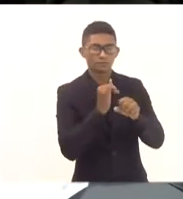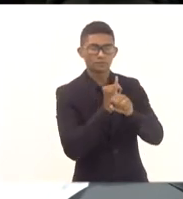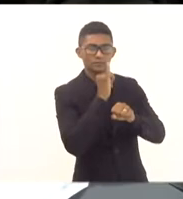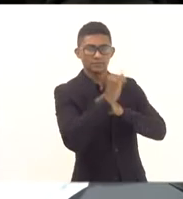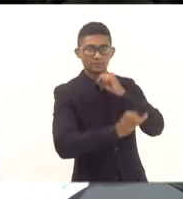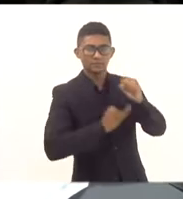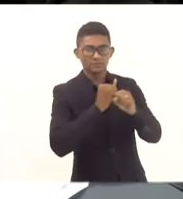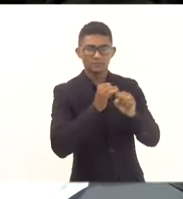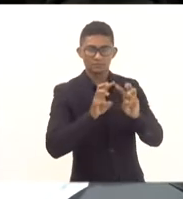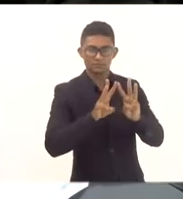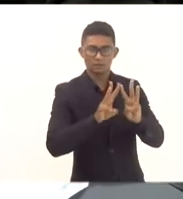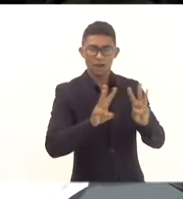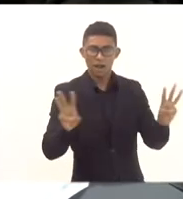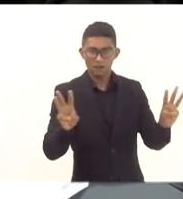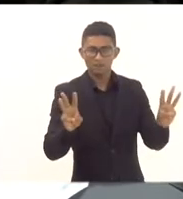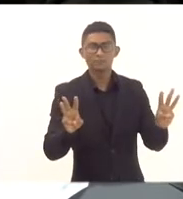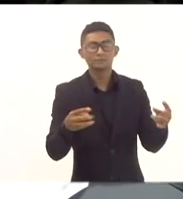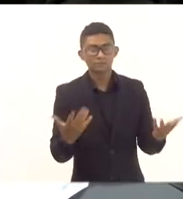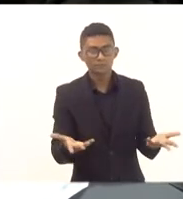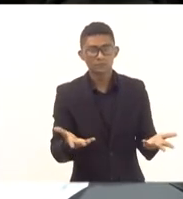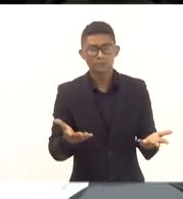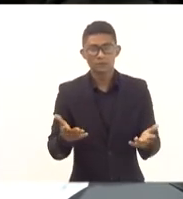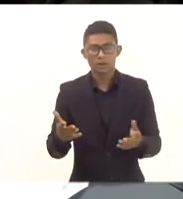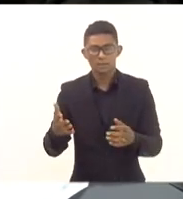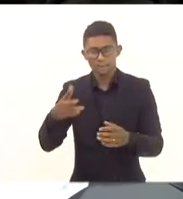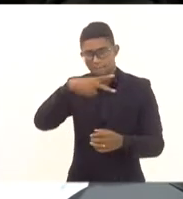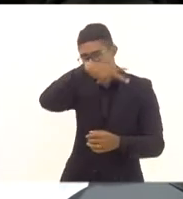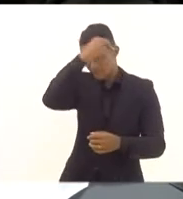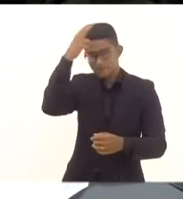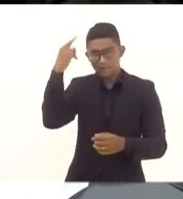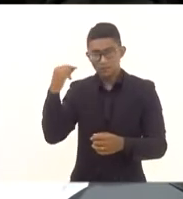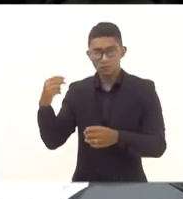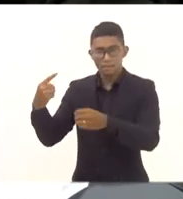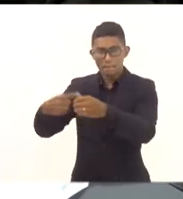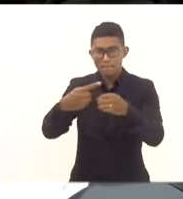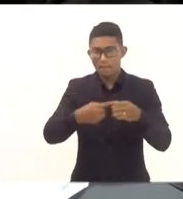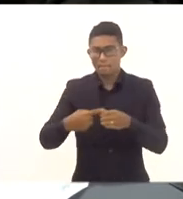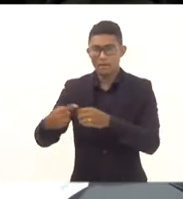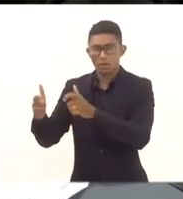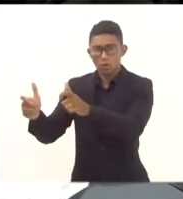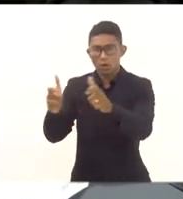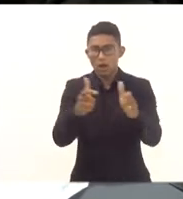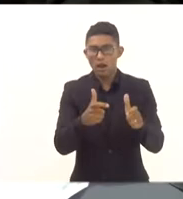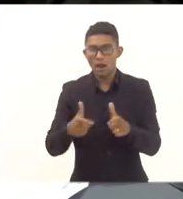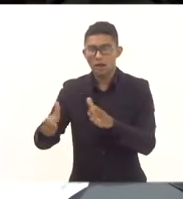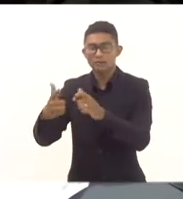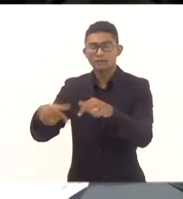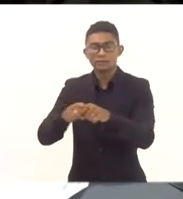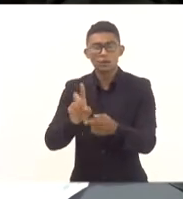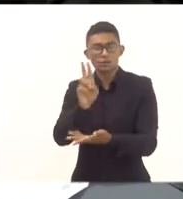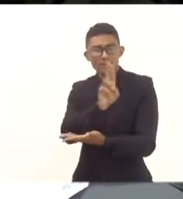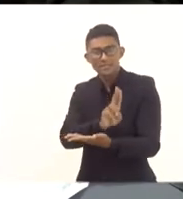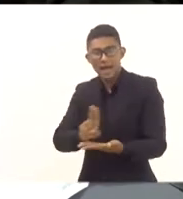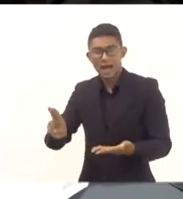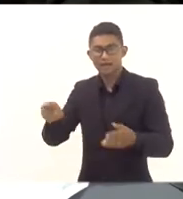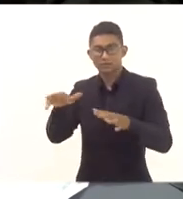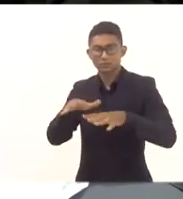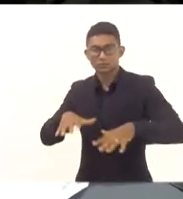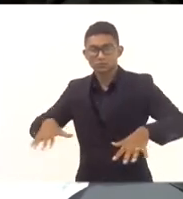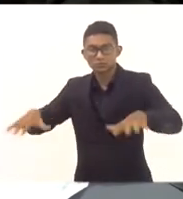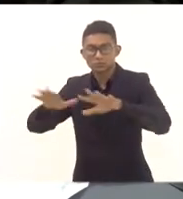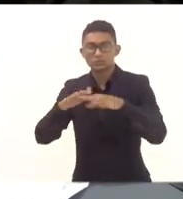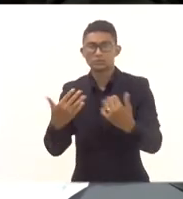todas as prefeituras todas as Universidades os senhores a senhora e do